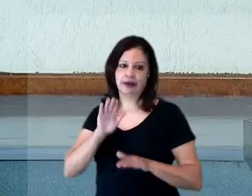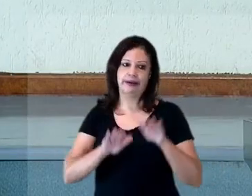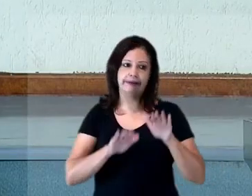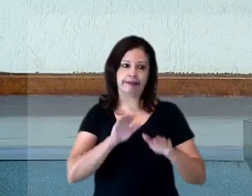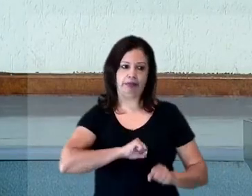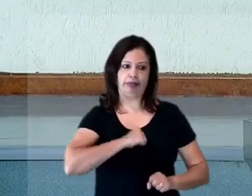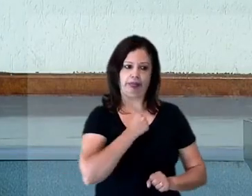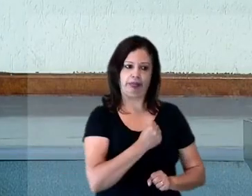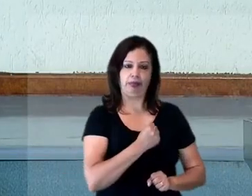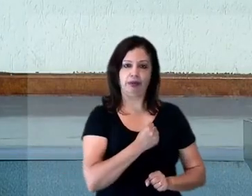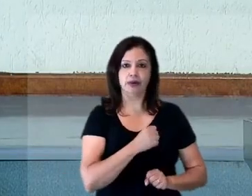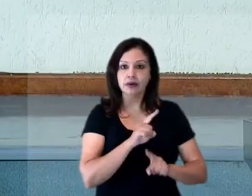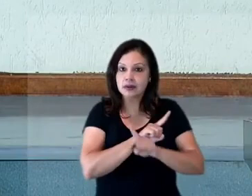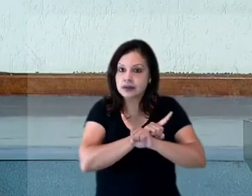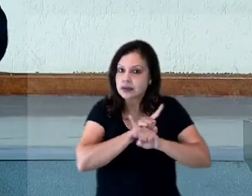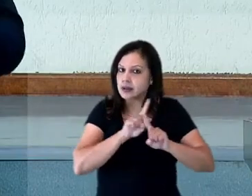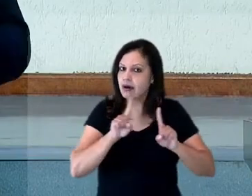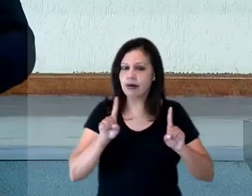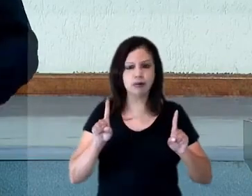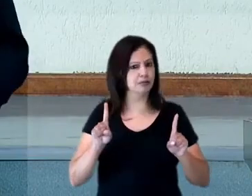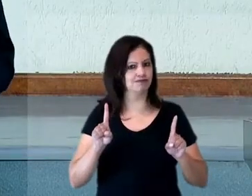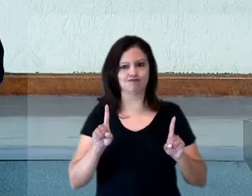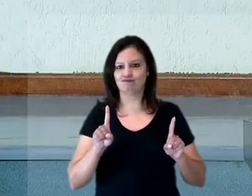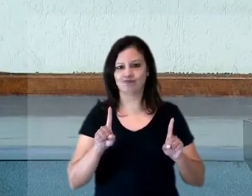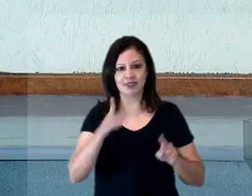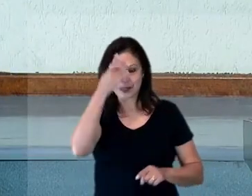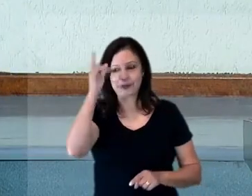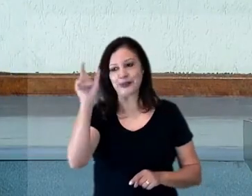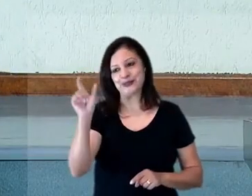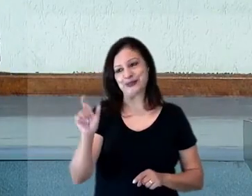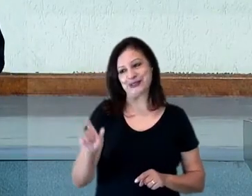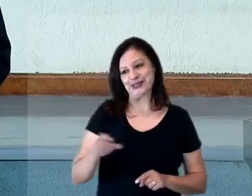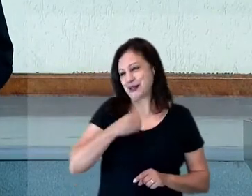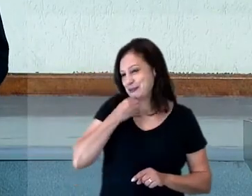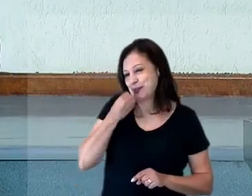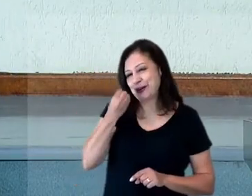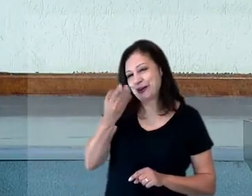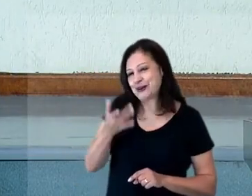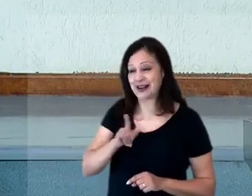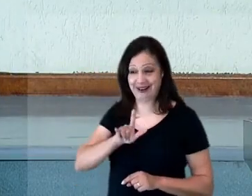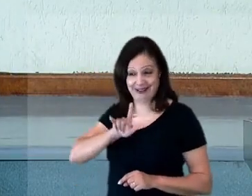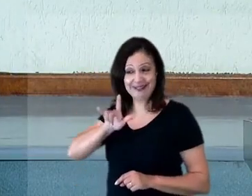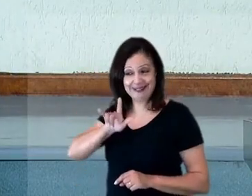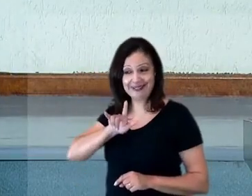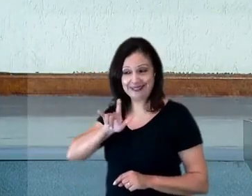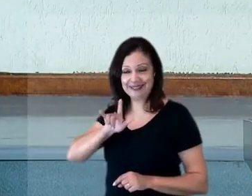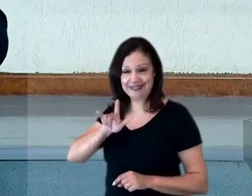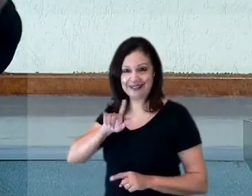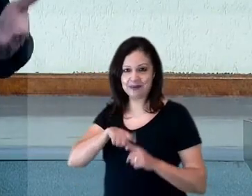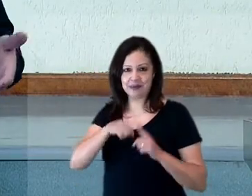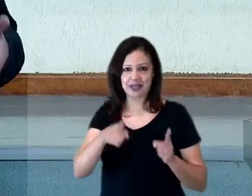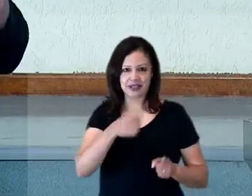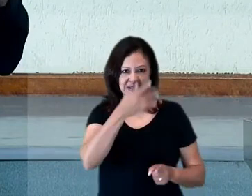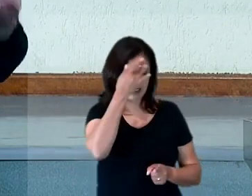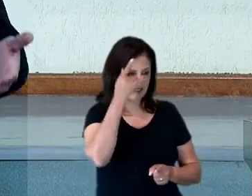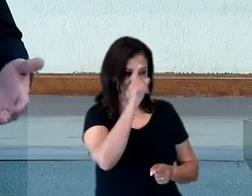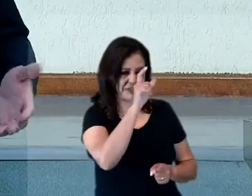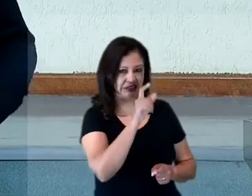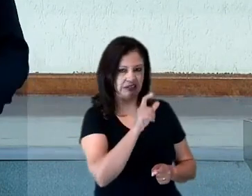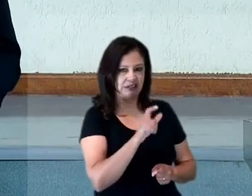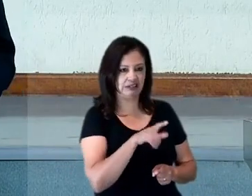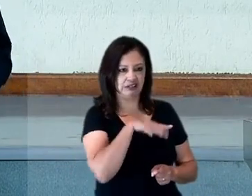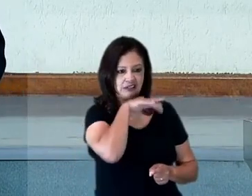da pessoa ou à simpatia da pessoa. Pelo contrário, é amar independentemente